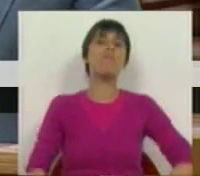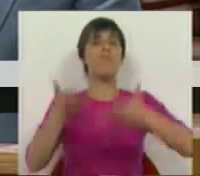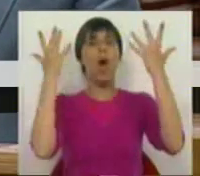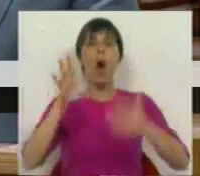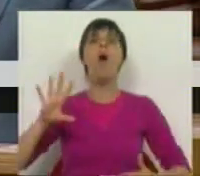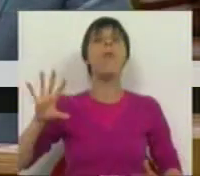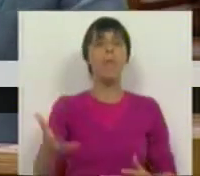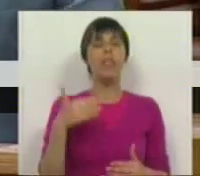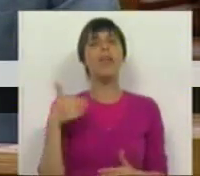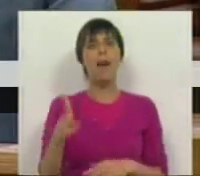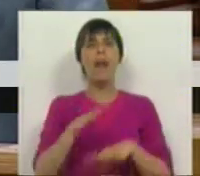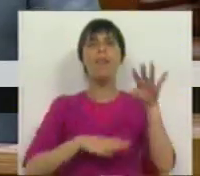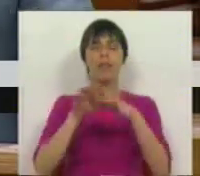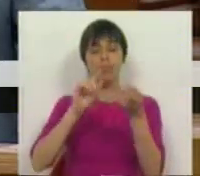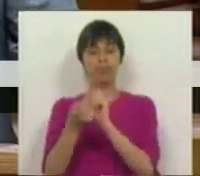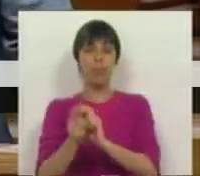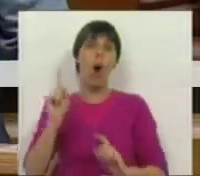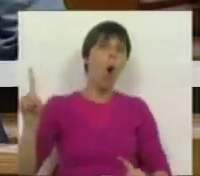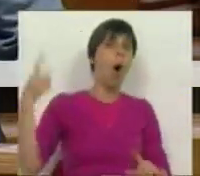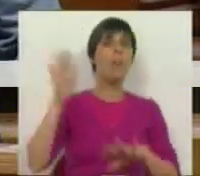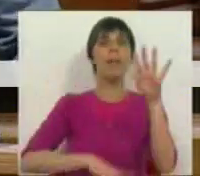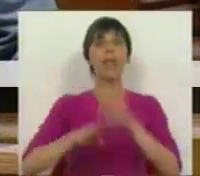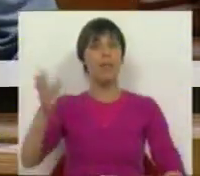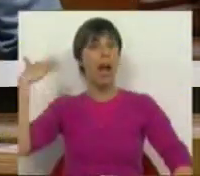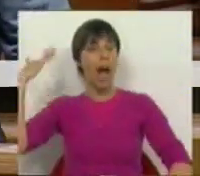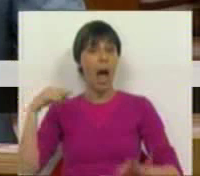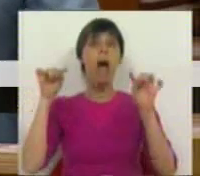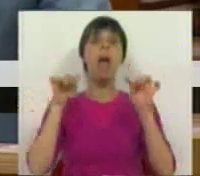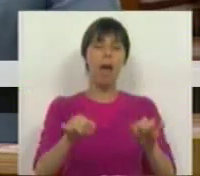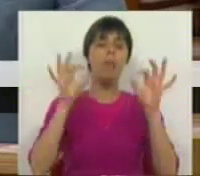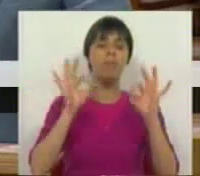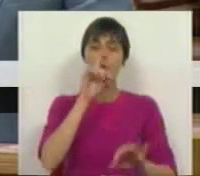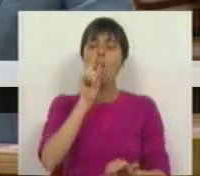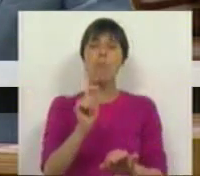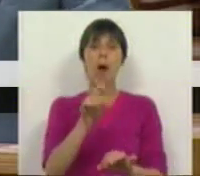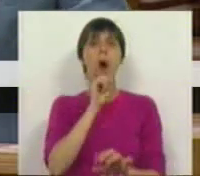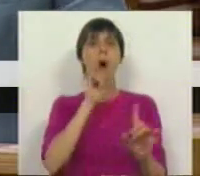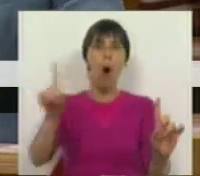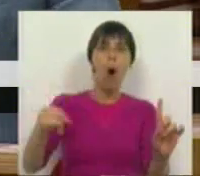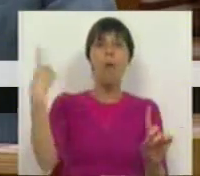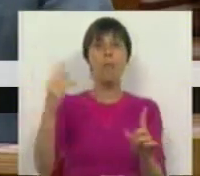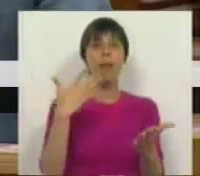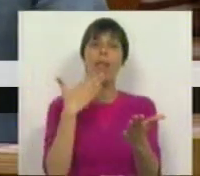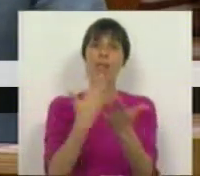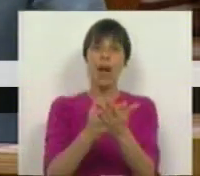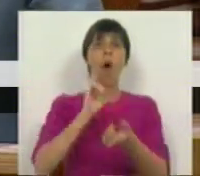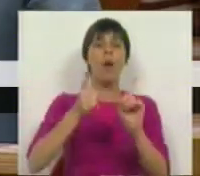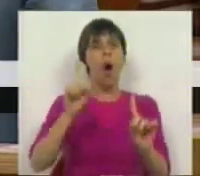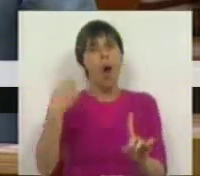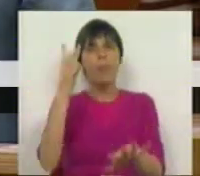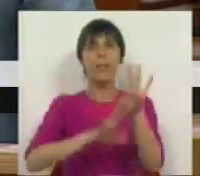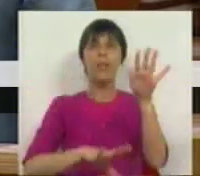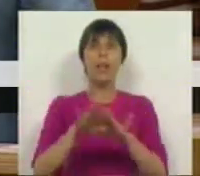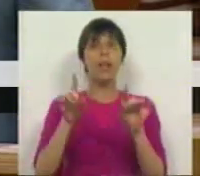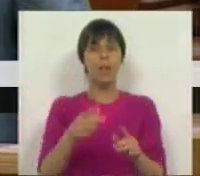finalmente o país ia fazer as reformas que deveria ter feito antes, e assim era o momento da oportunidade para se fazer aquilo que já devia ter